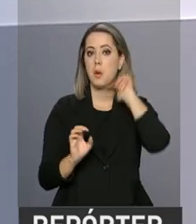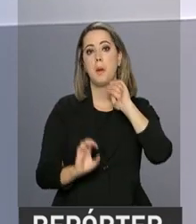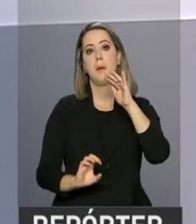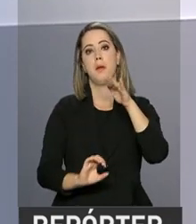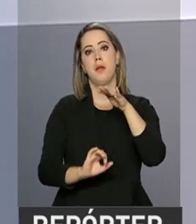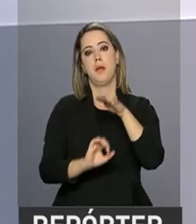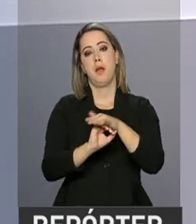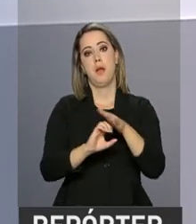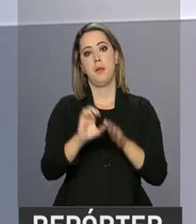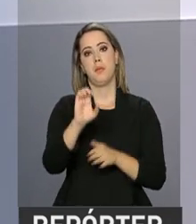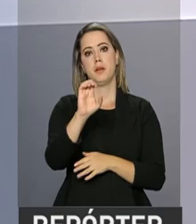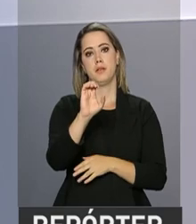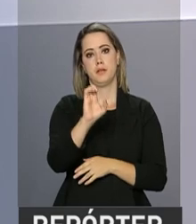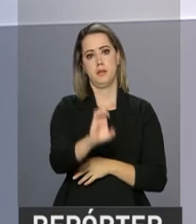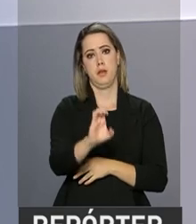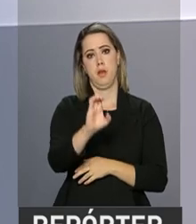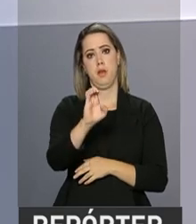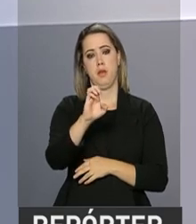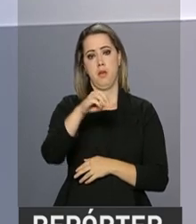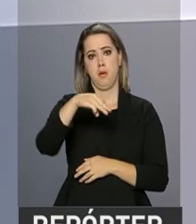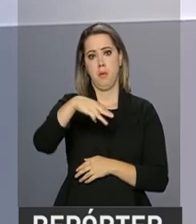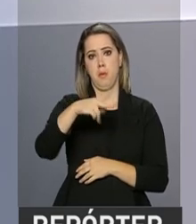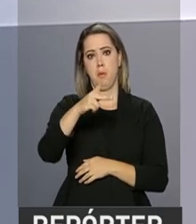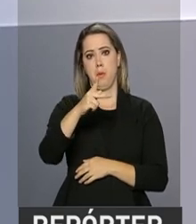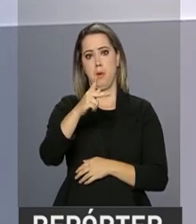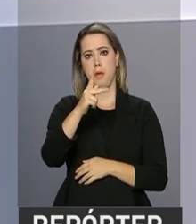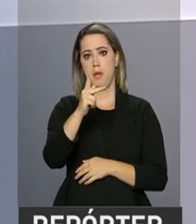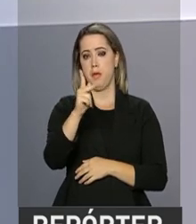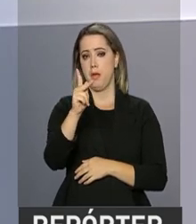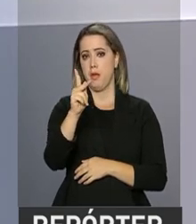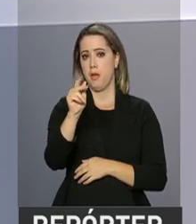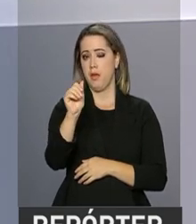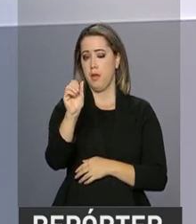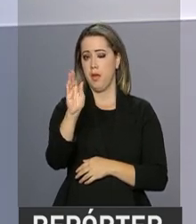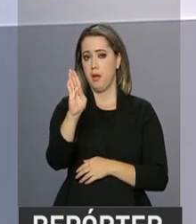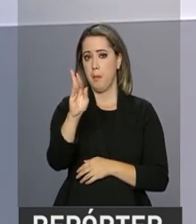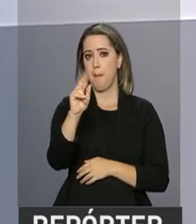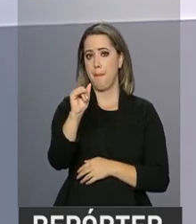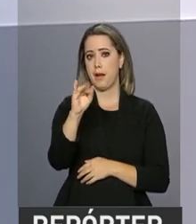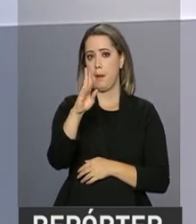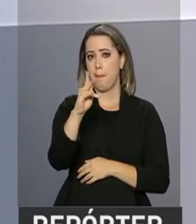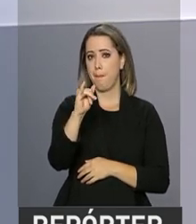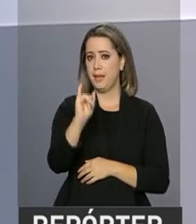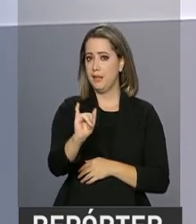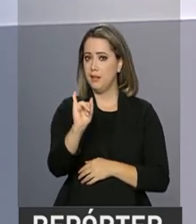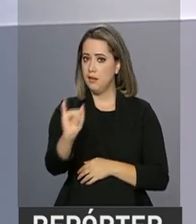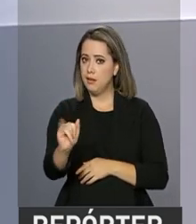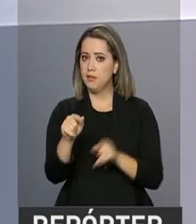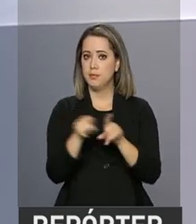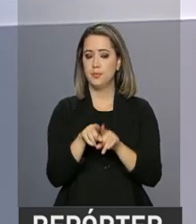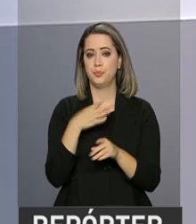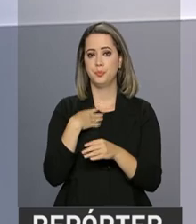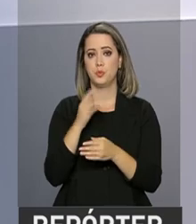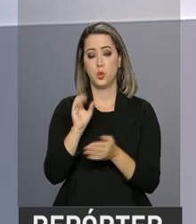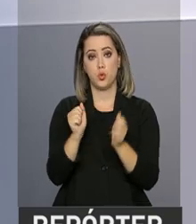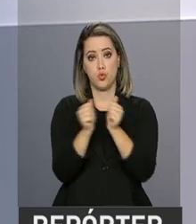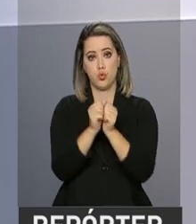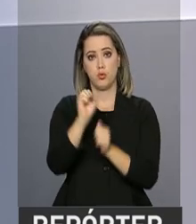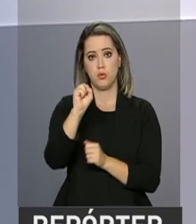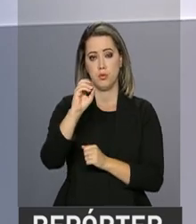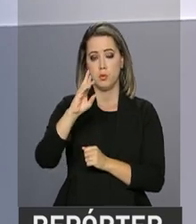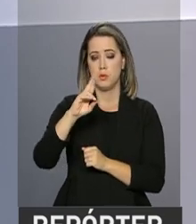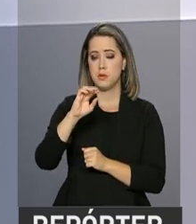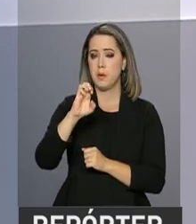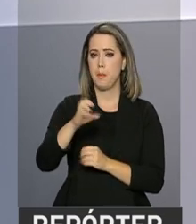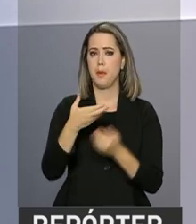de Pesquisa e Inovação Industrial, a Embrapi, em parceria com o Sebrae, vai investir nos empreendedores brasileiros